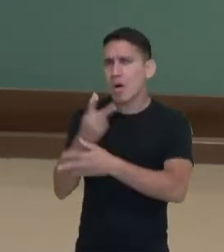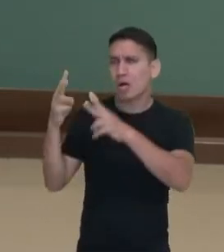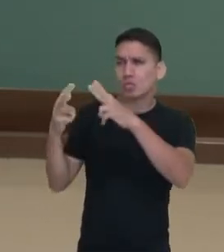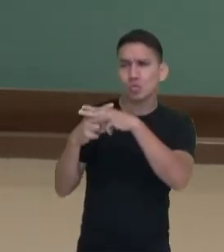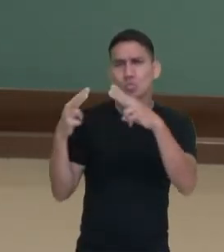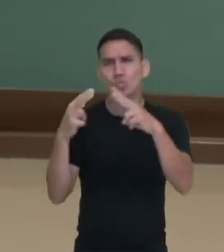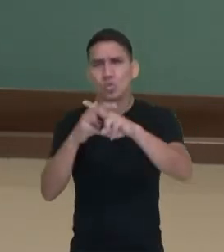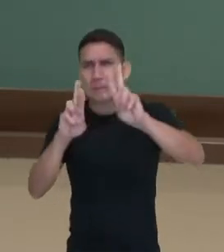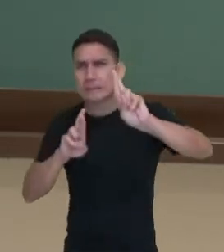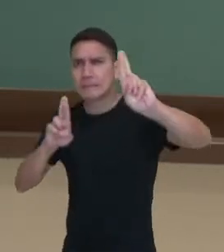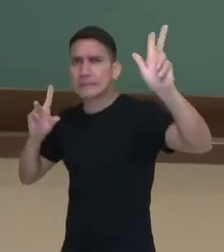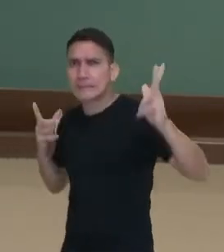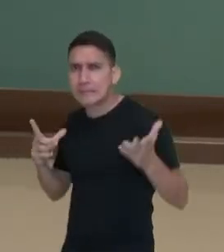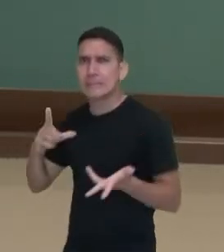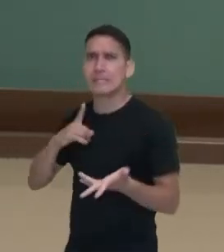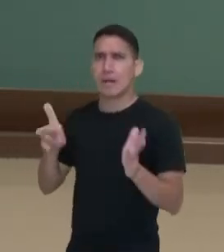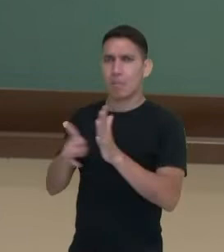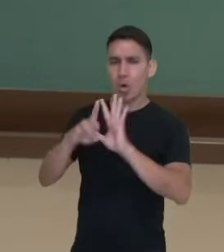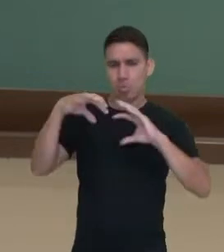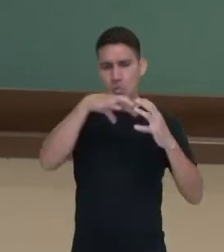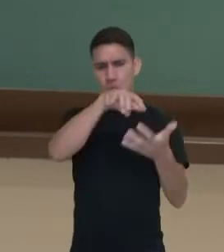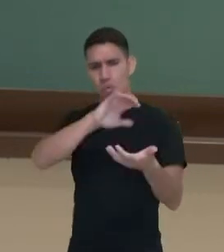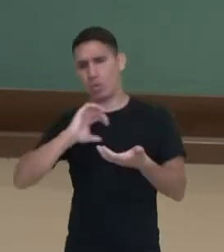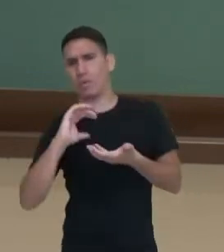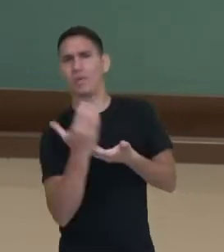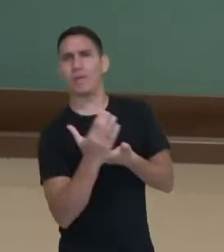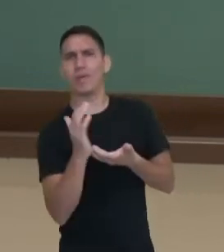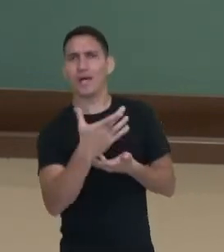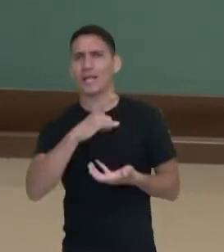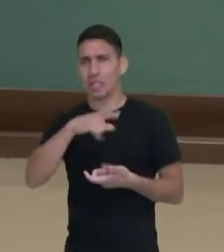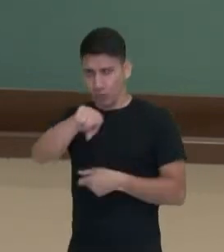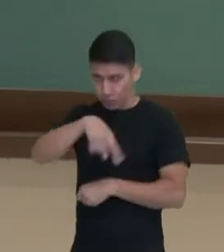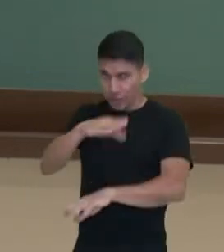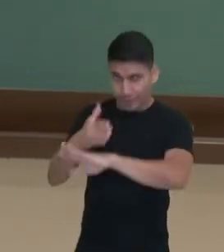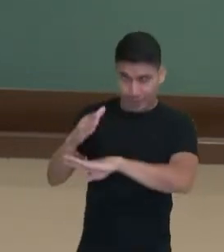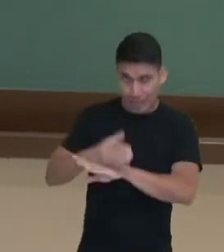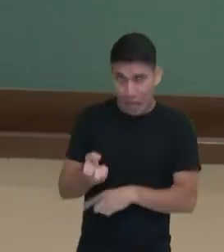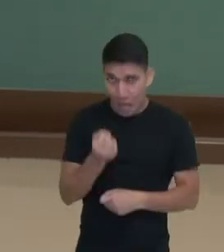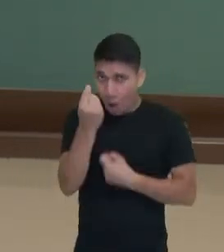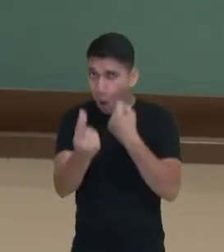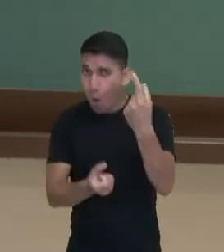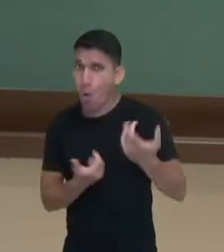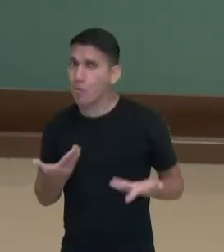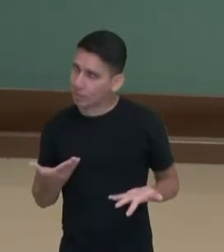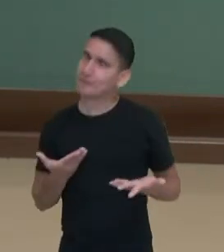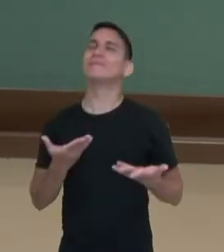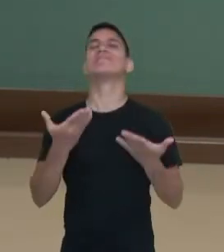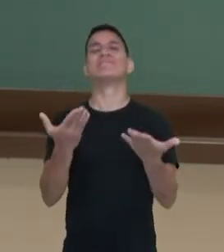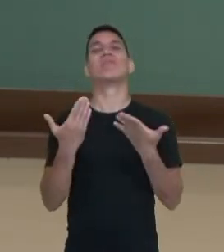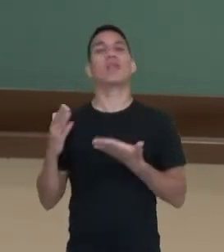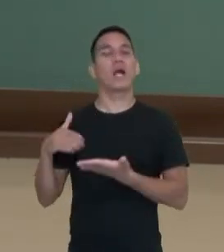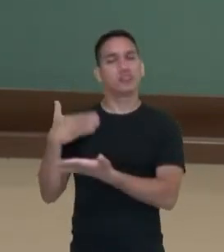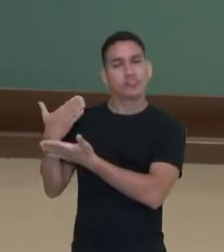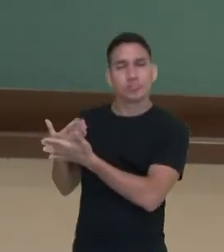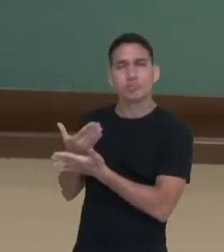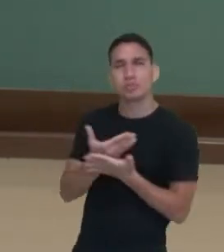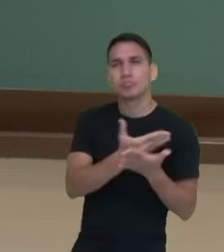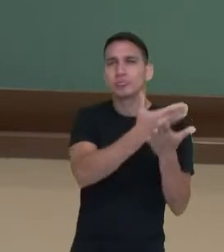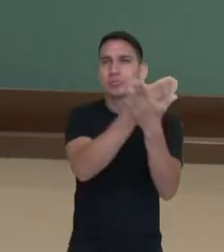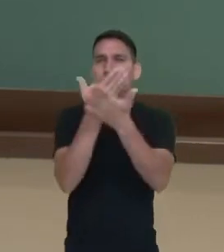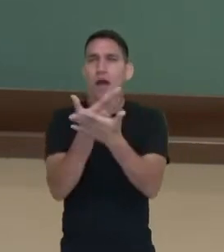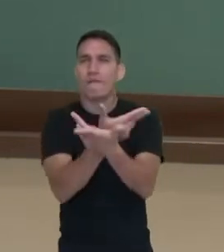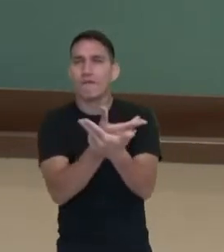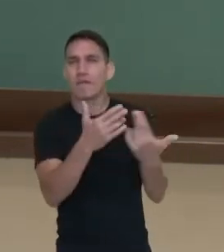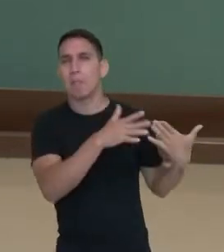né? Que veio lá do Oriente, pratica alguma dessas lutas? É. Estudamos várias lutas, né,